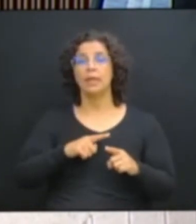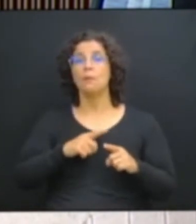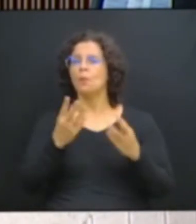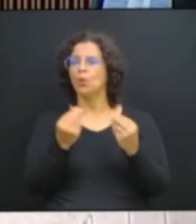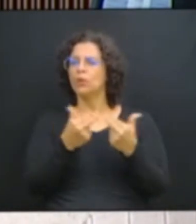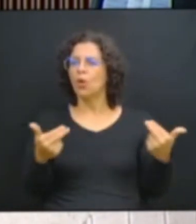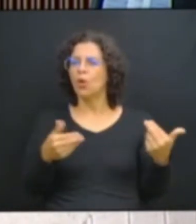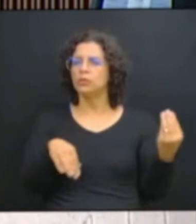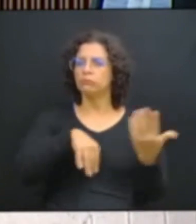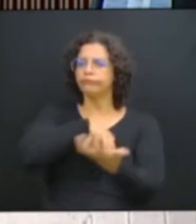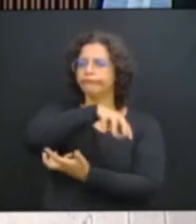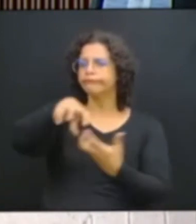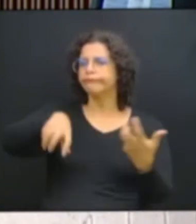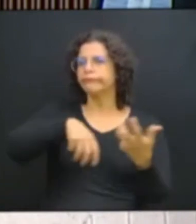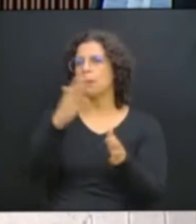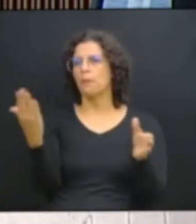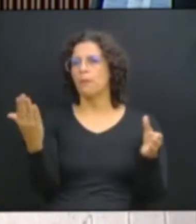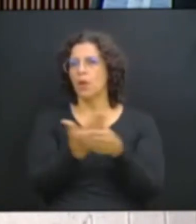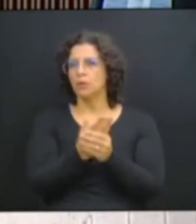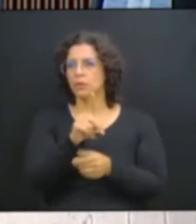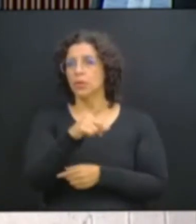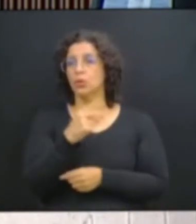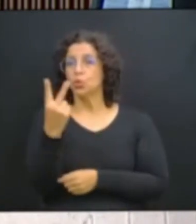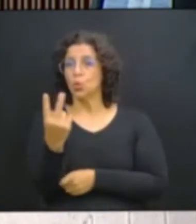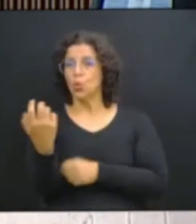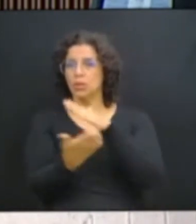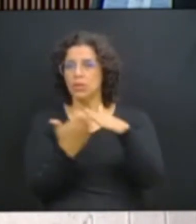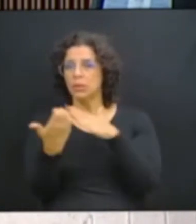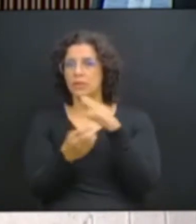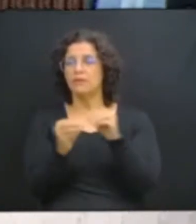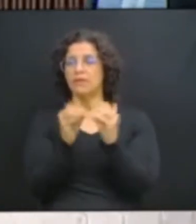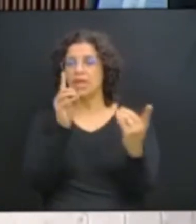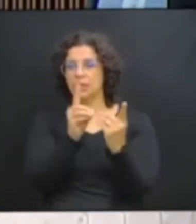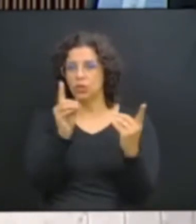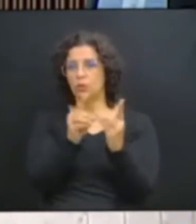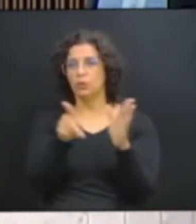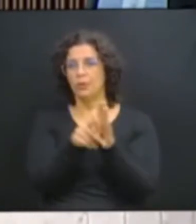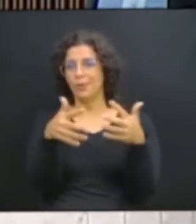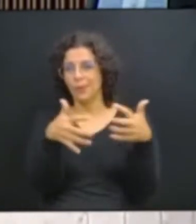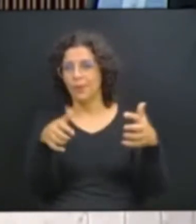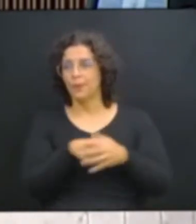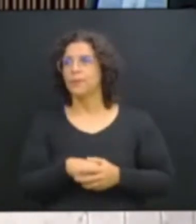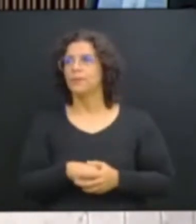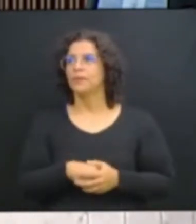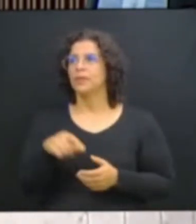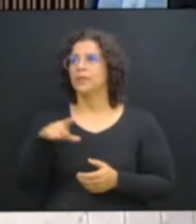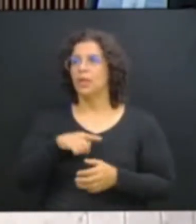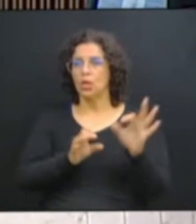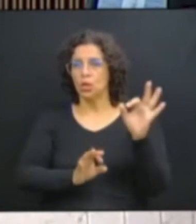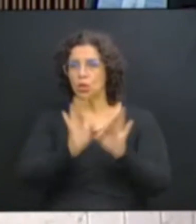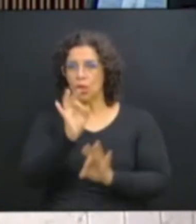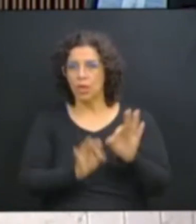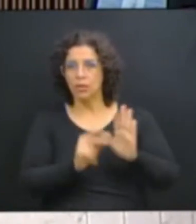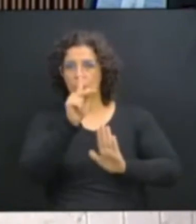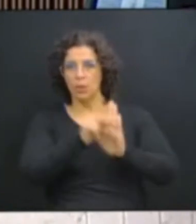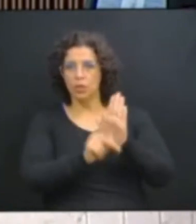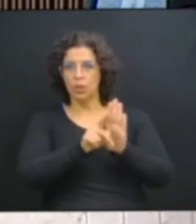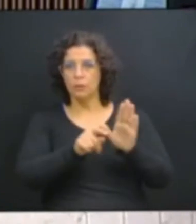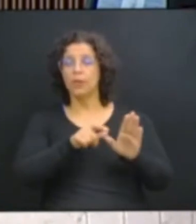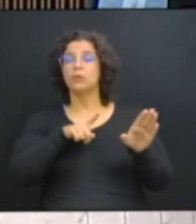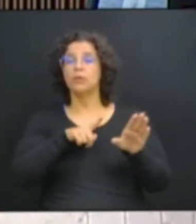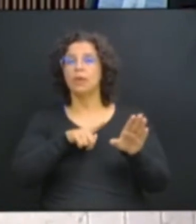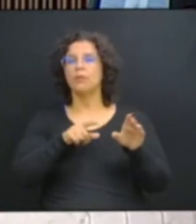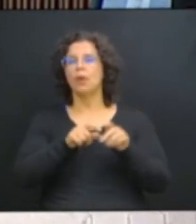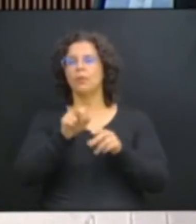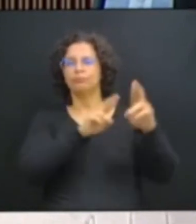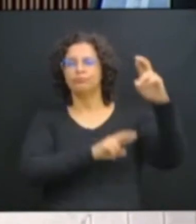nesse processo. Duas das empresas que prestam serviço para a Copel, uma que organiza o planejamento de auditoria e